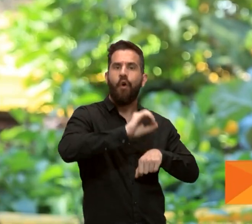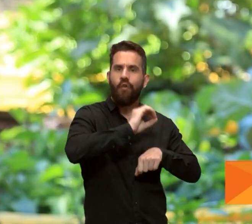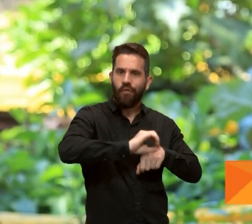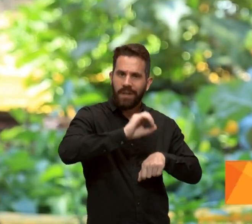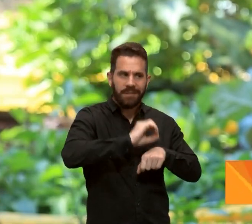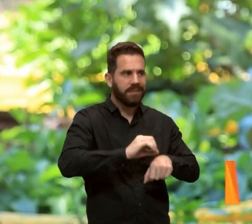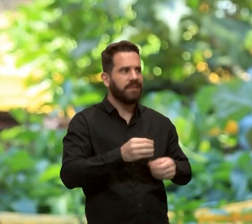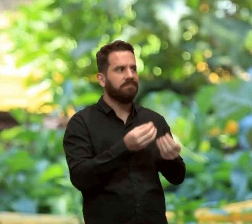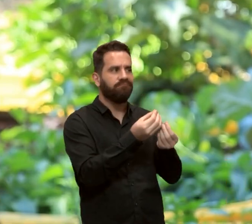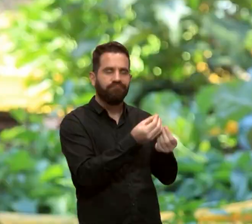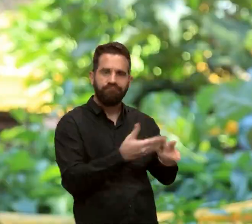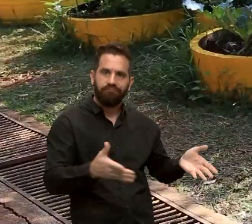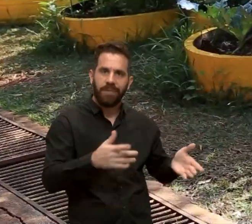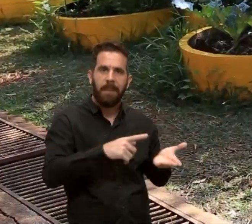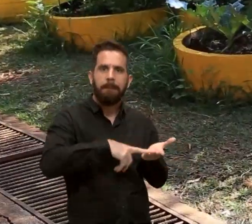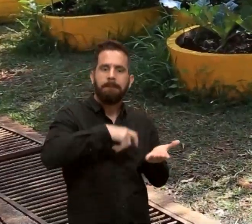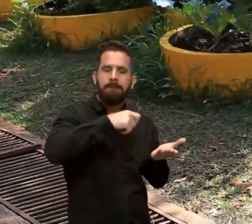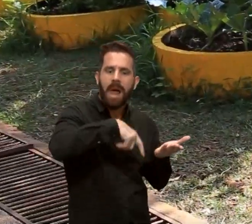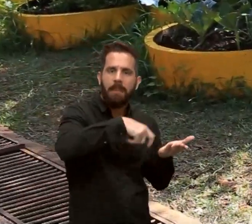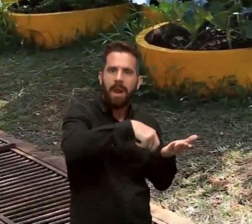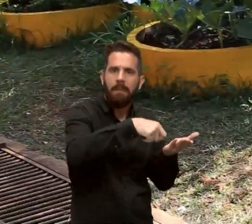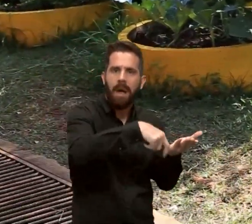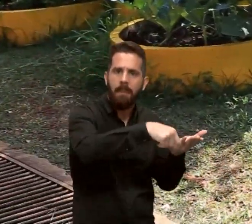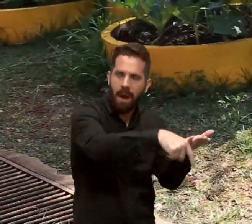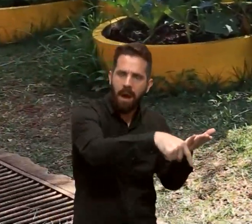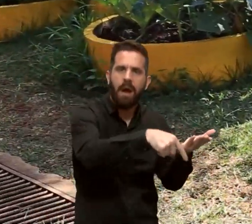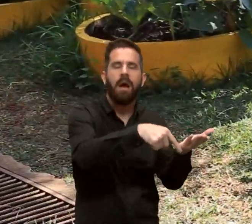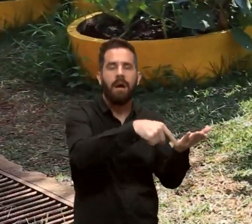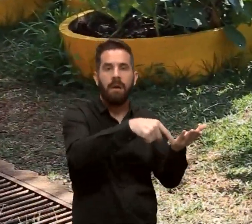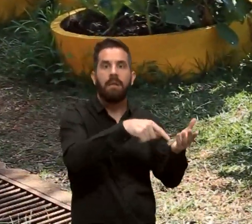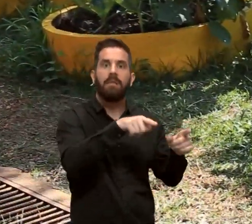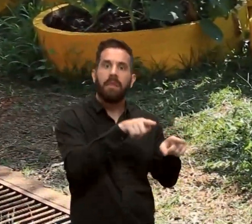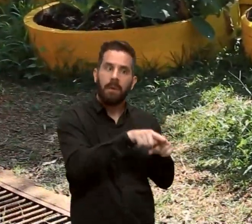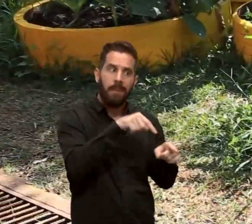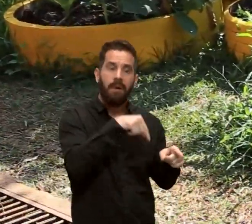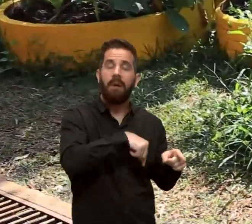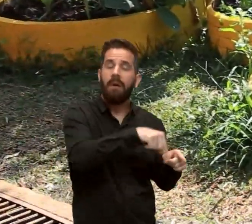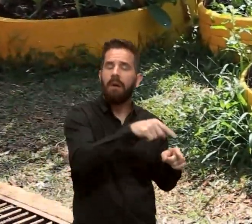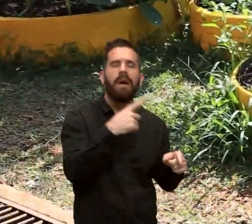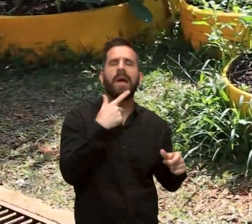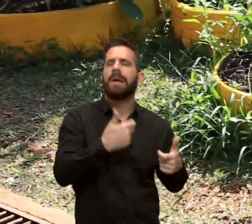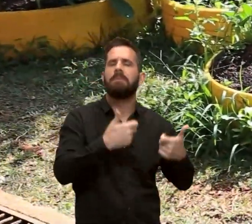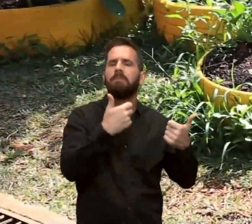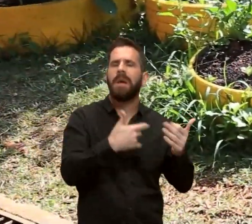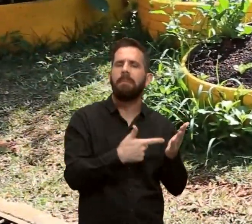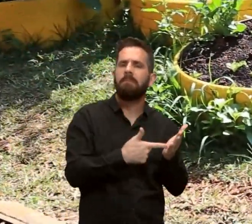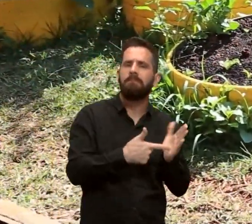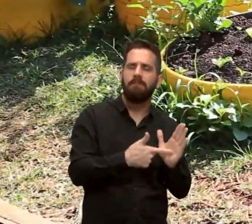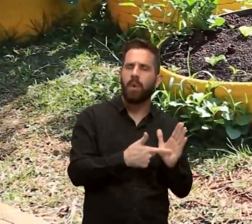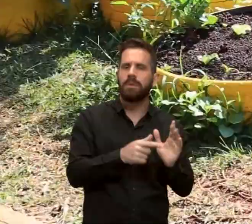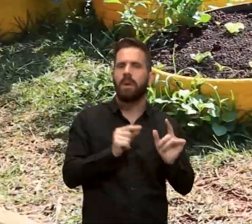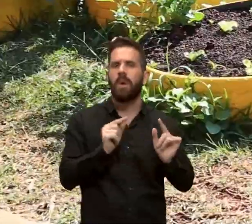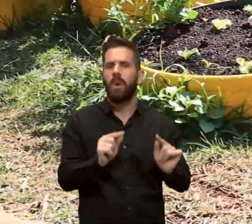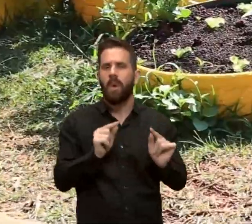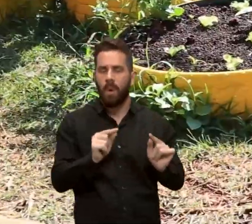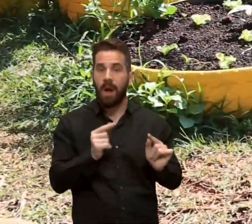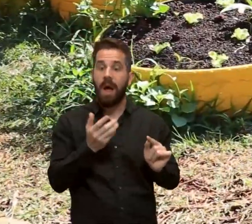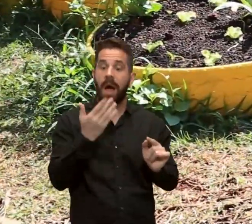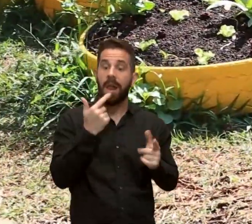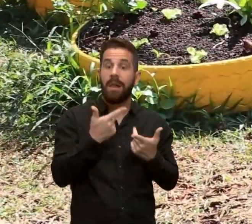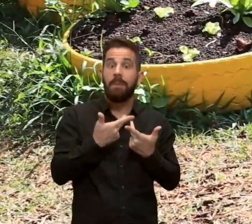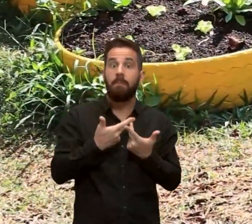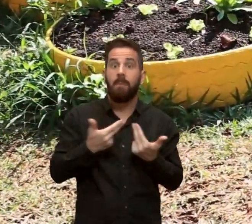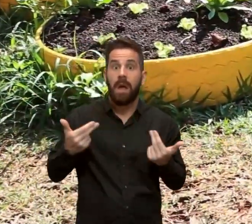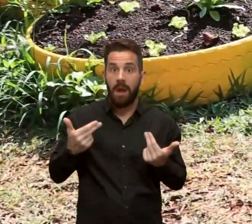plantio, faz questão de ressaltar essa característica, né, que os alimentos que a gente